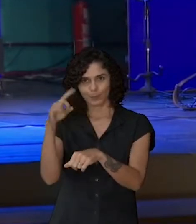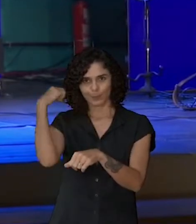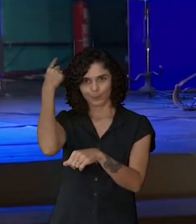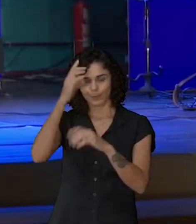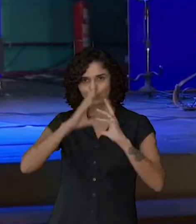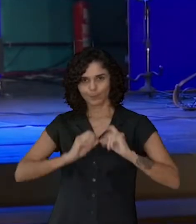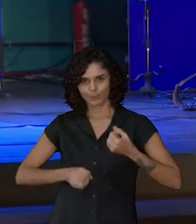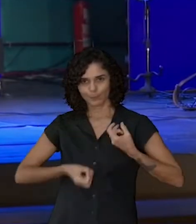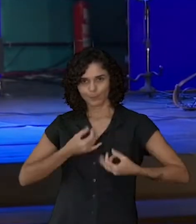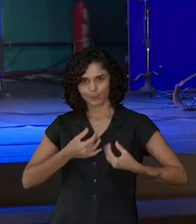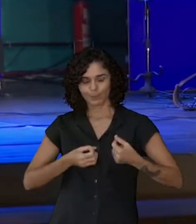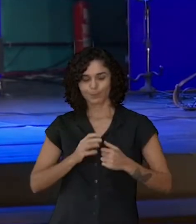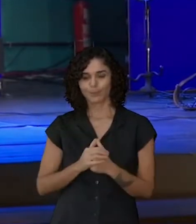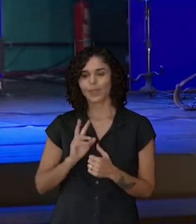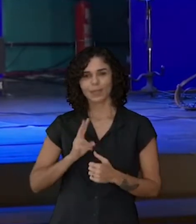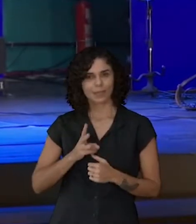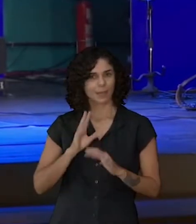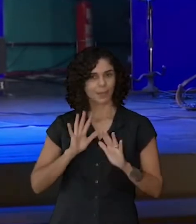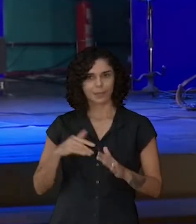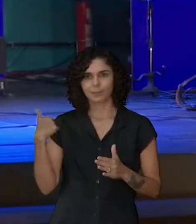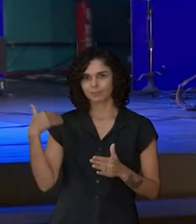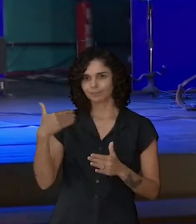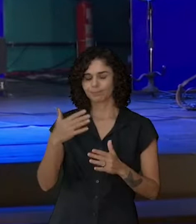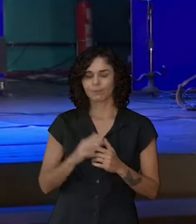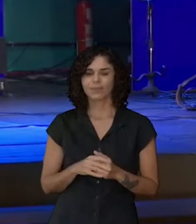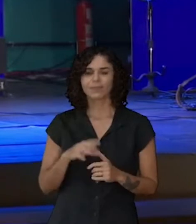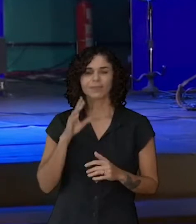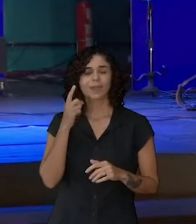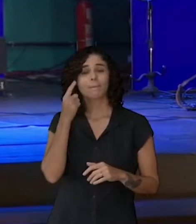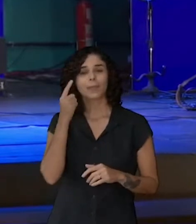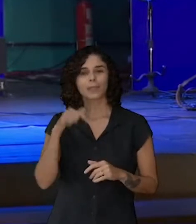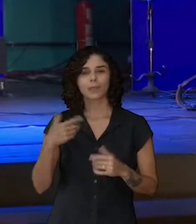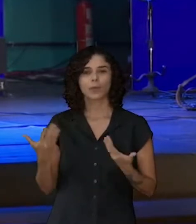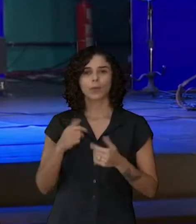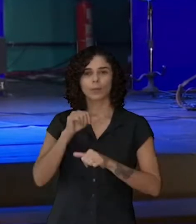E talvez você vá achar que agora eu estou pentecostal.